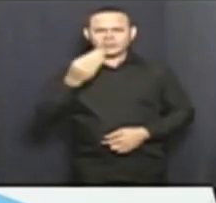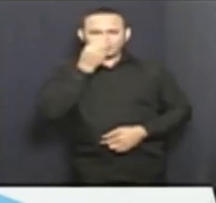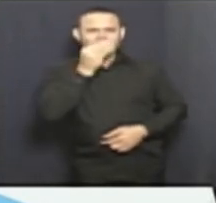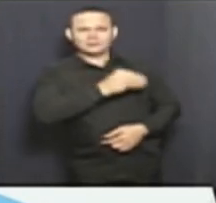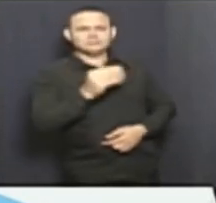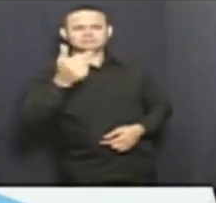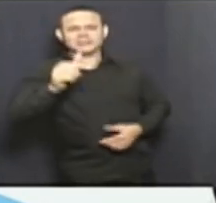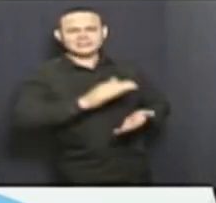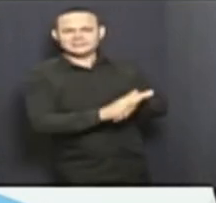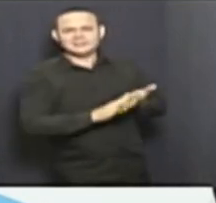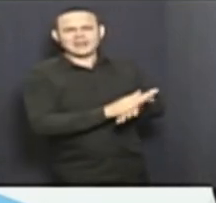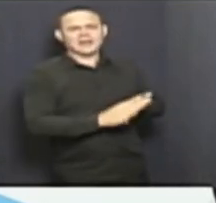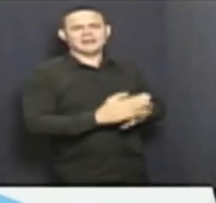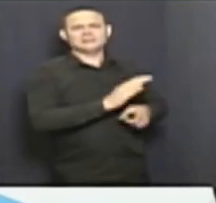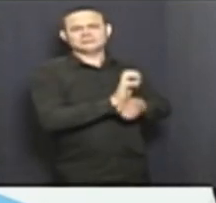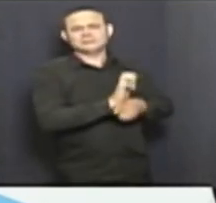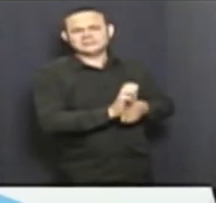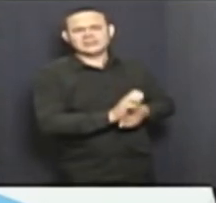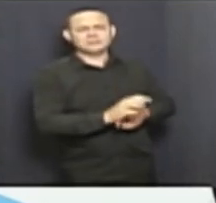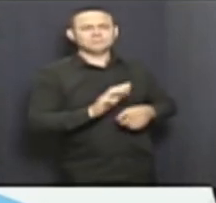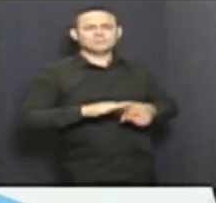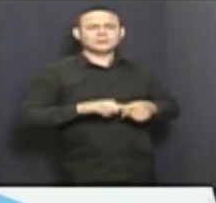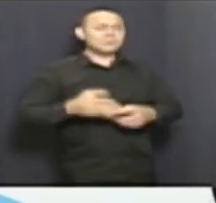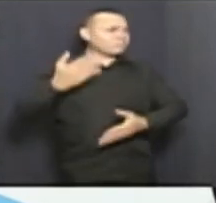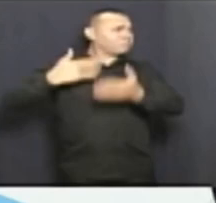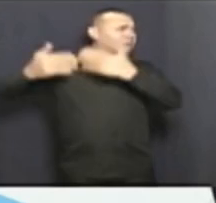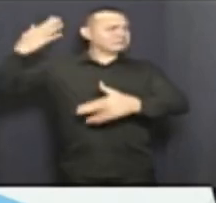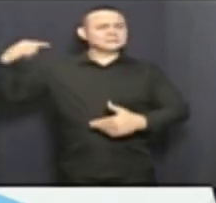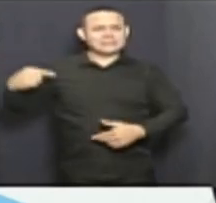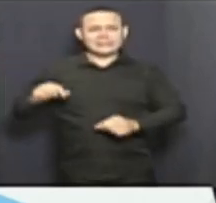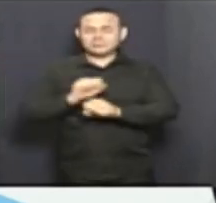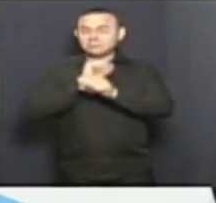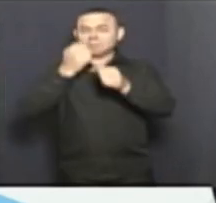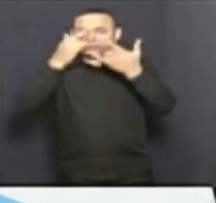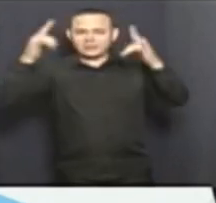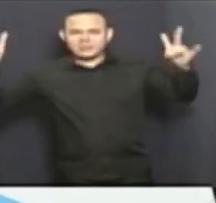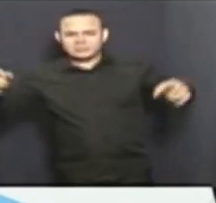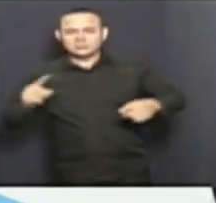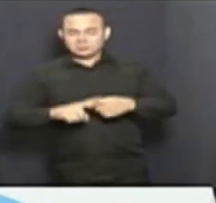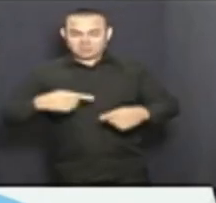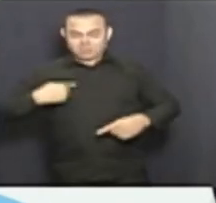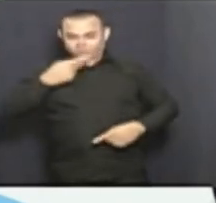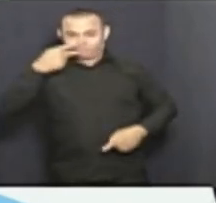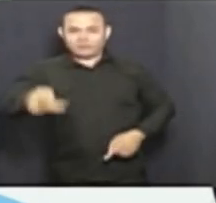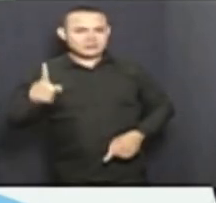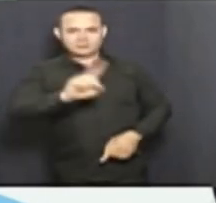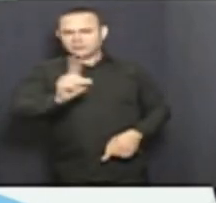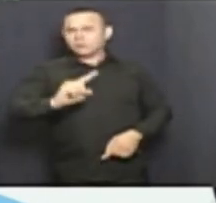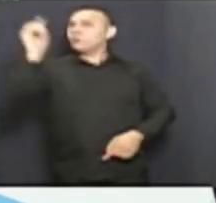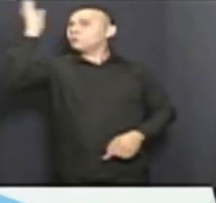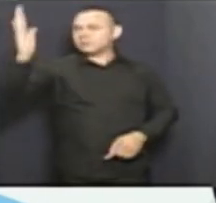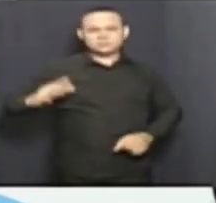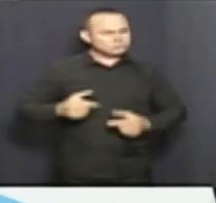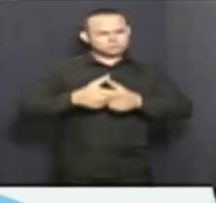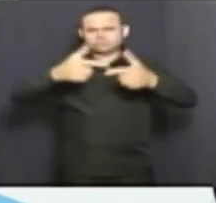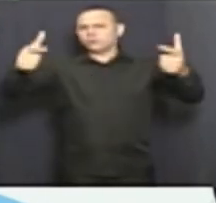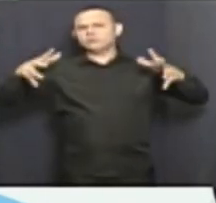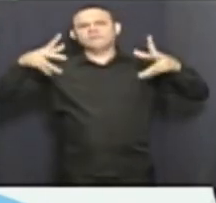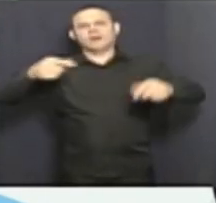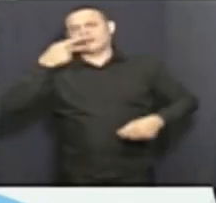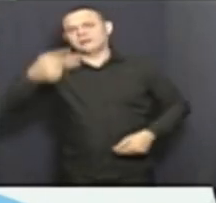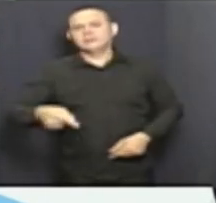estado pelo meu passado brilhante quem desiste não sou eu quem diz isso é o brasil inteiro ea imprensa